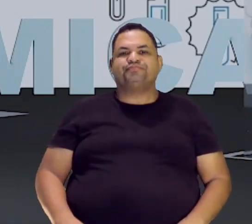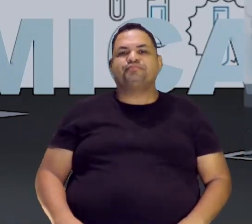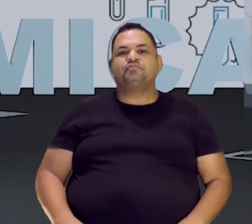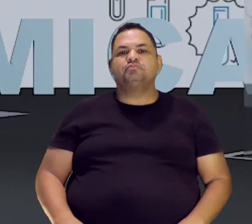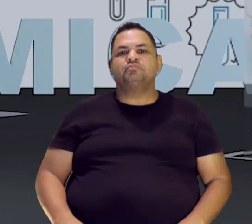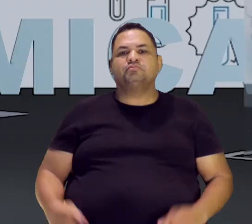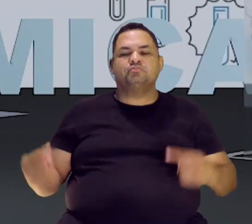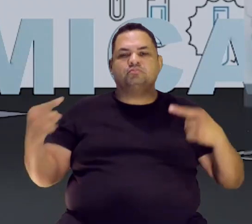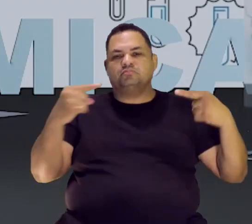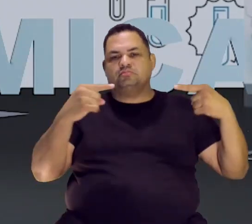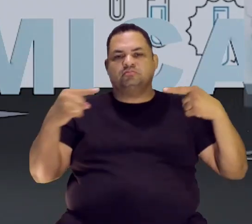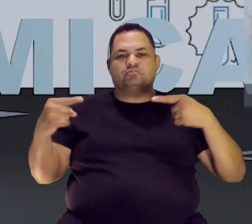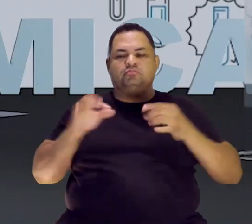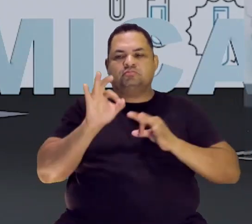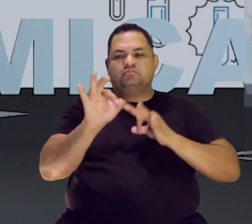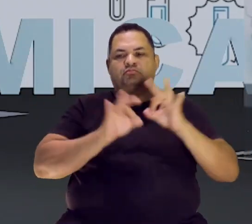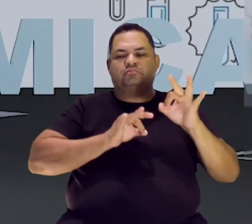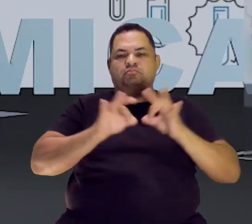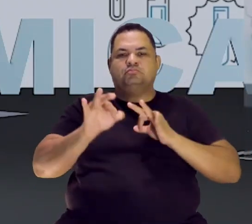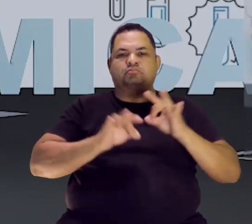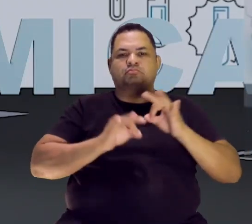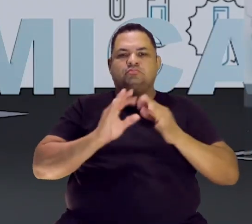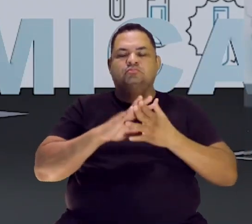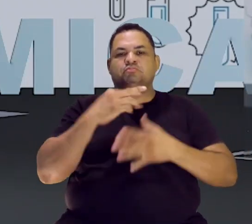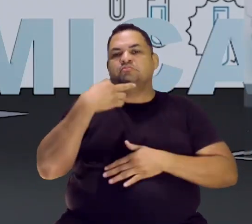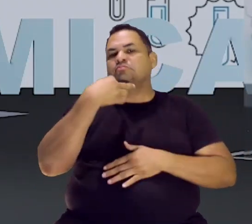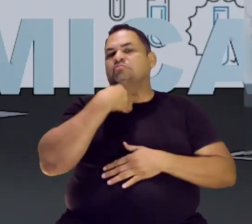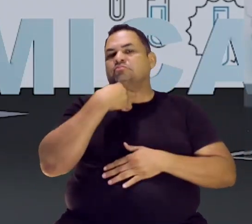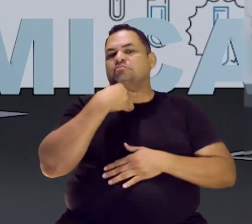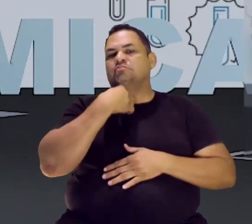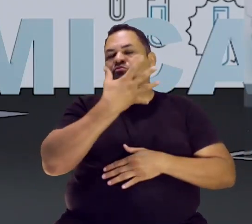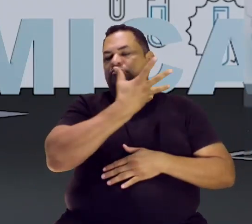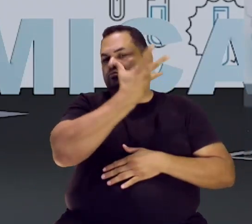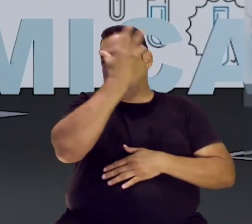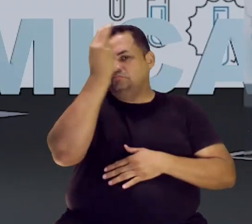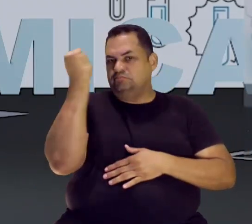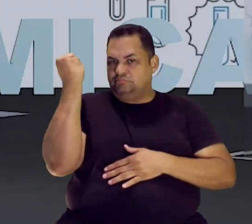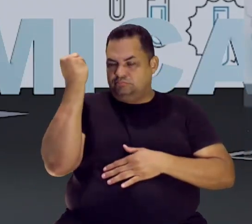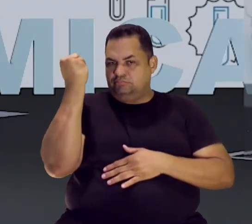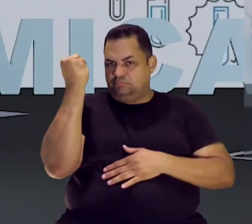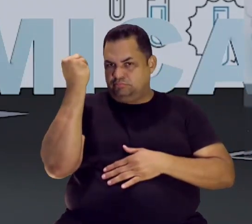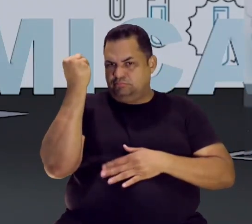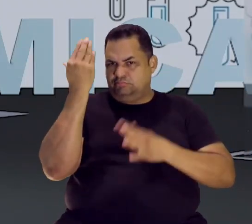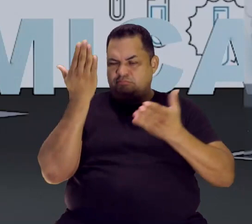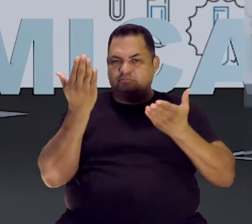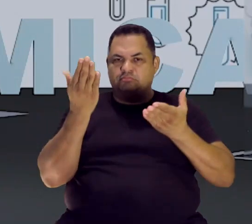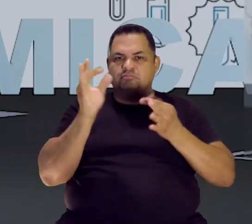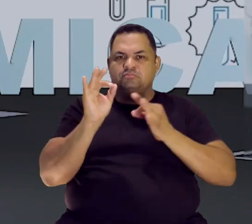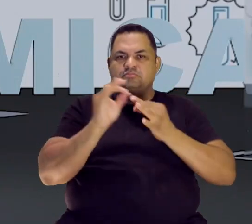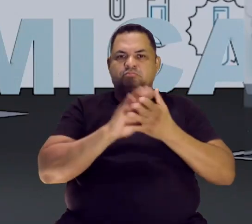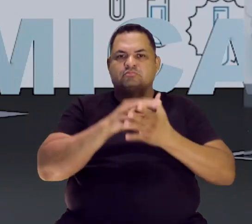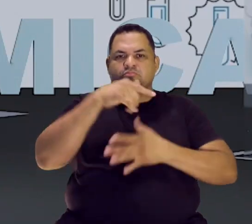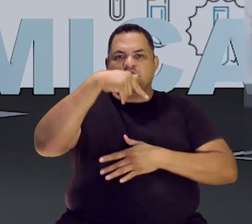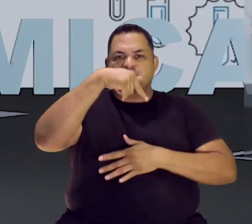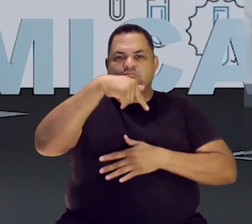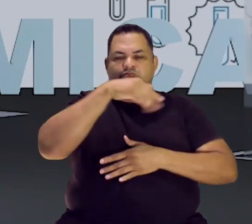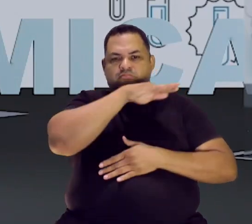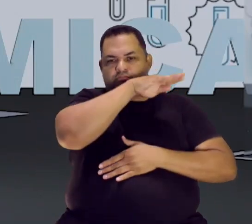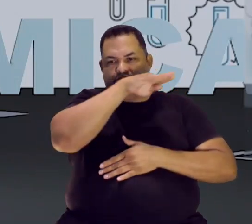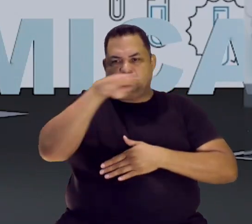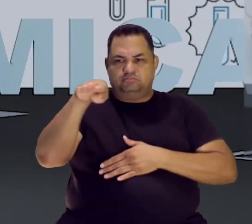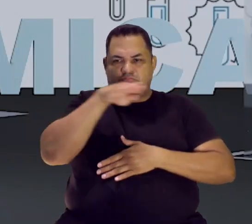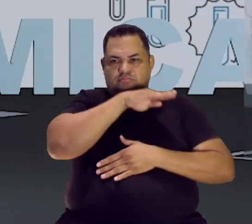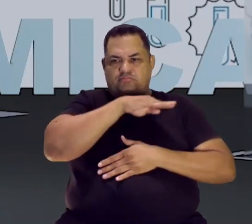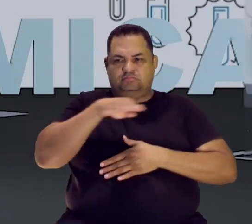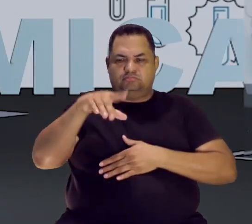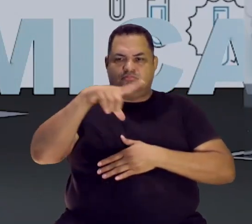à organização no geral, então não pode esquecer que são exatamente 7 períodos que